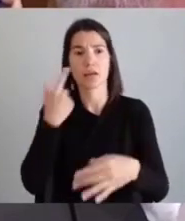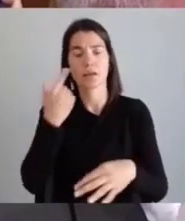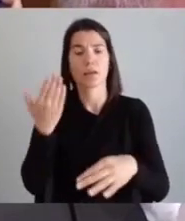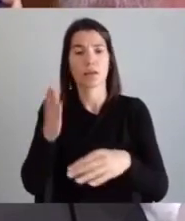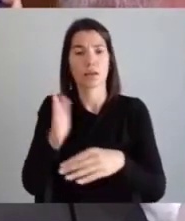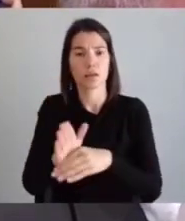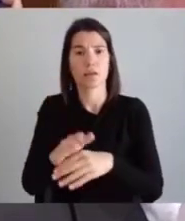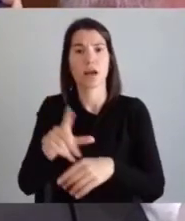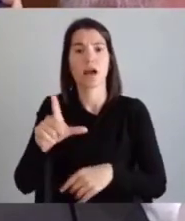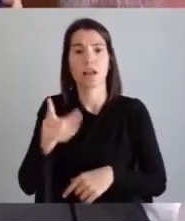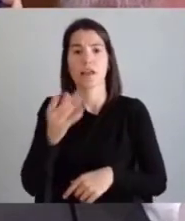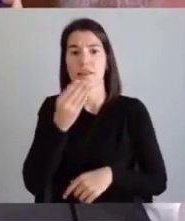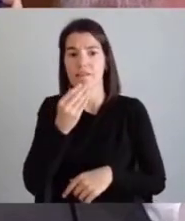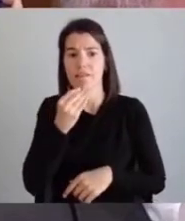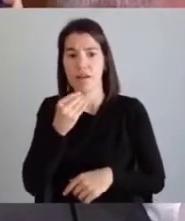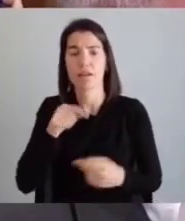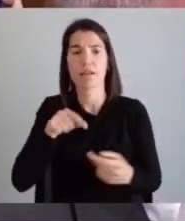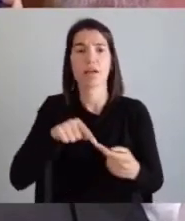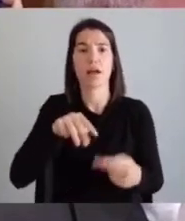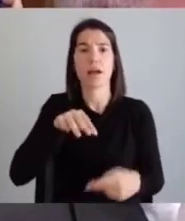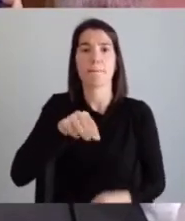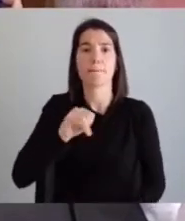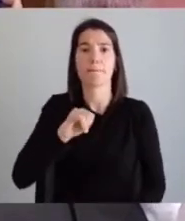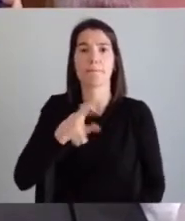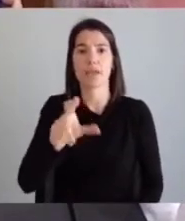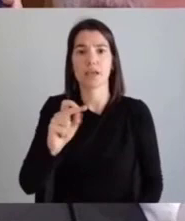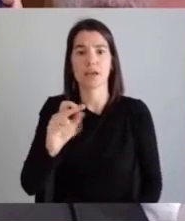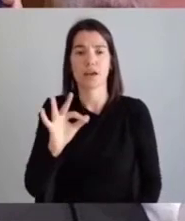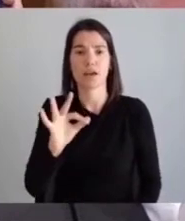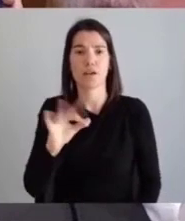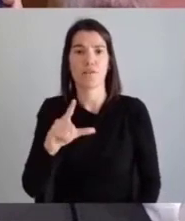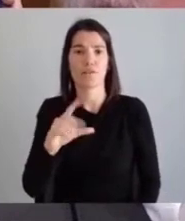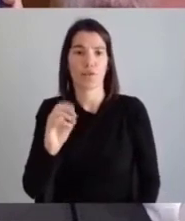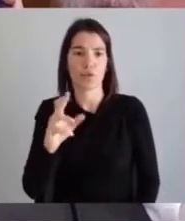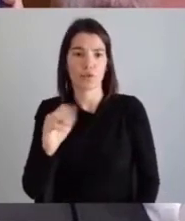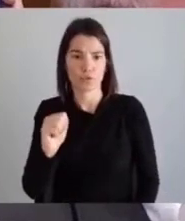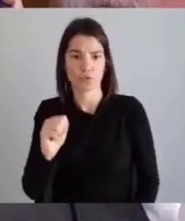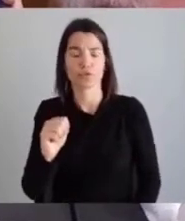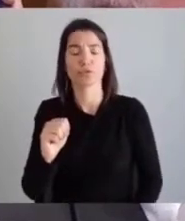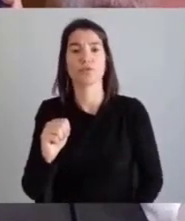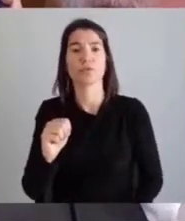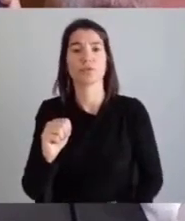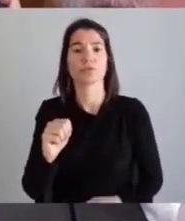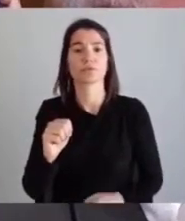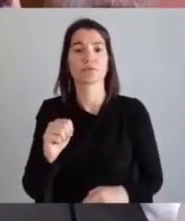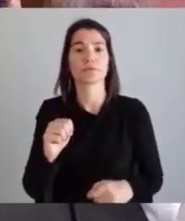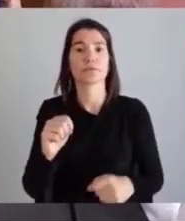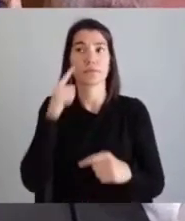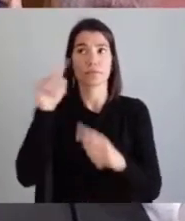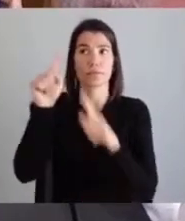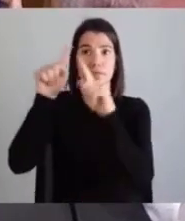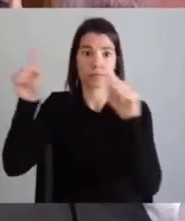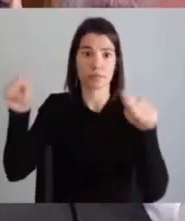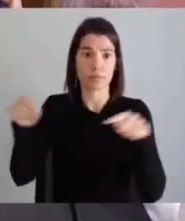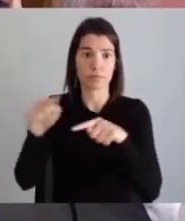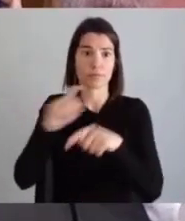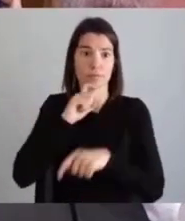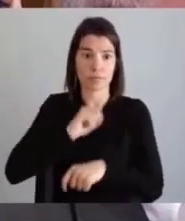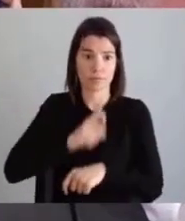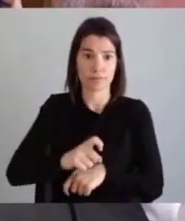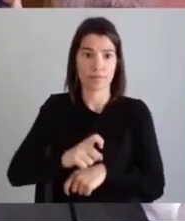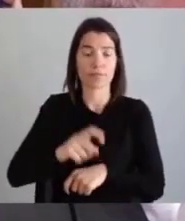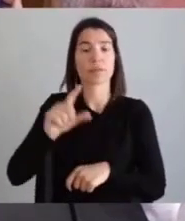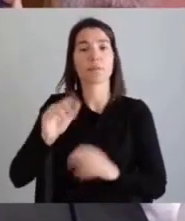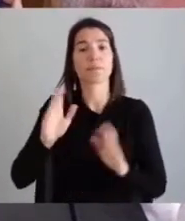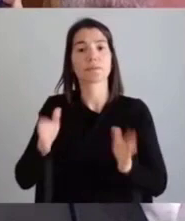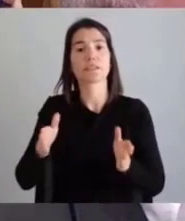Velha e Miraflores. Para além da adequada sinalização, neste caso existente, é necessária a marcação de uma zona de